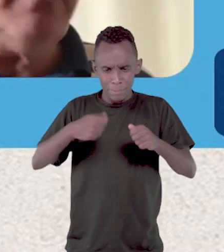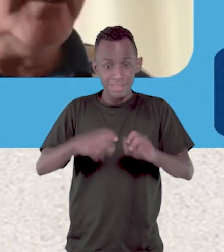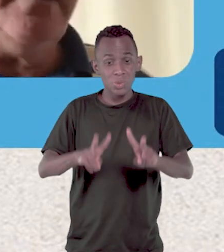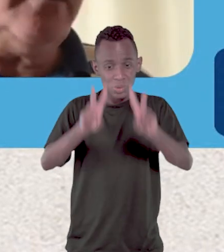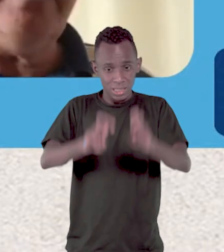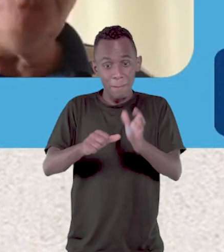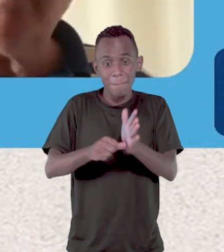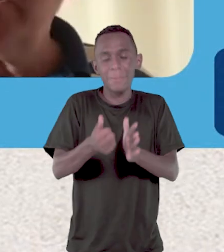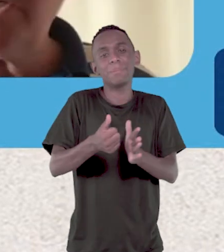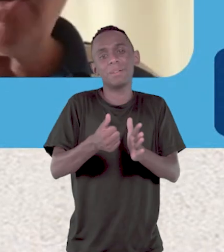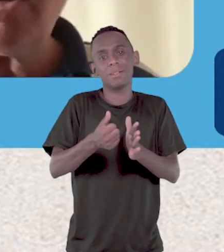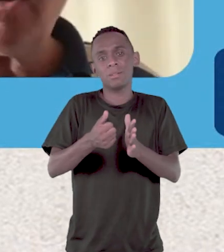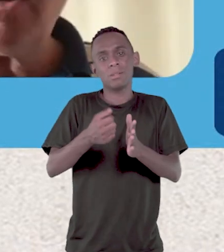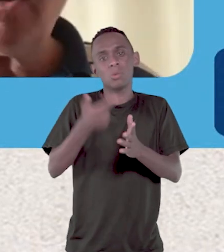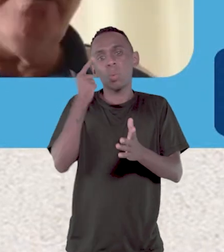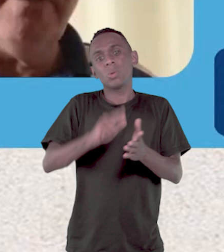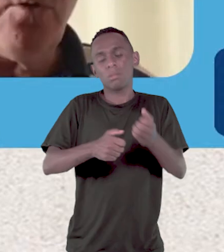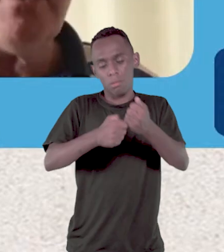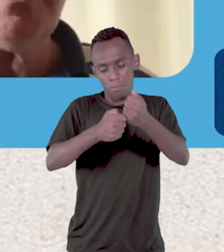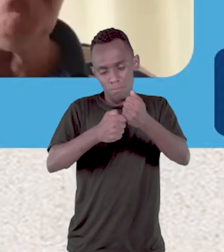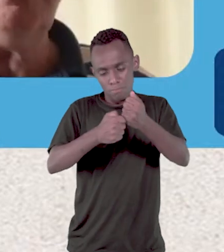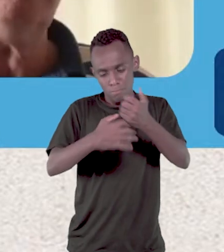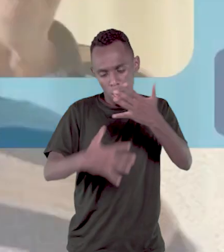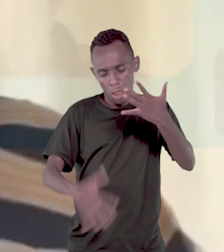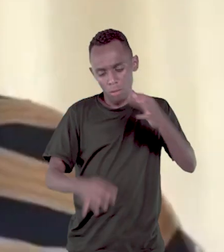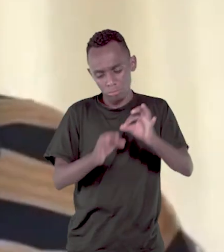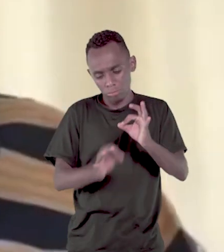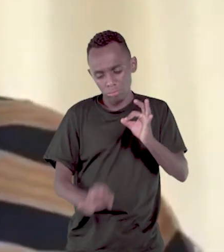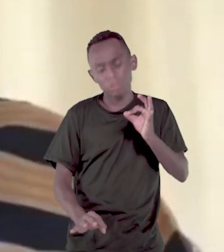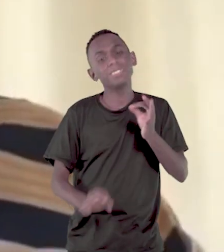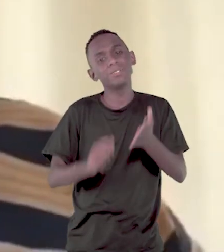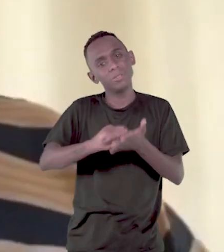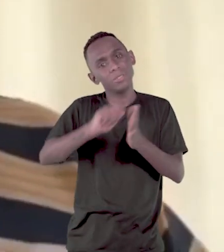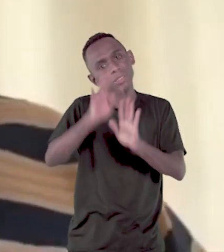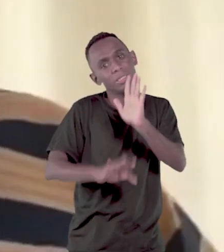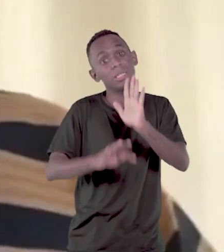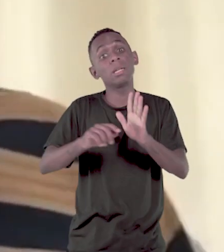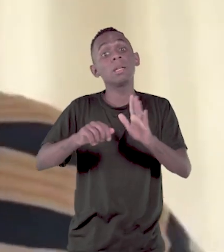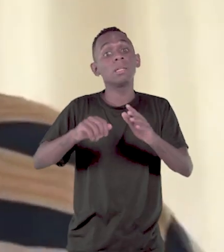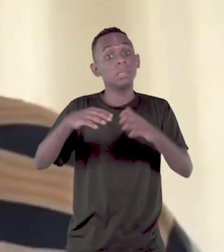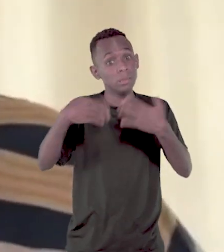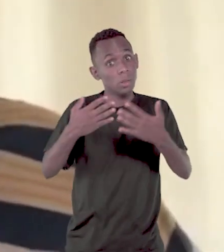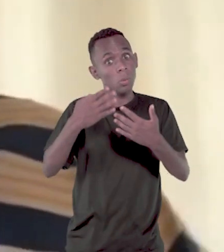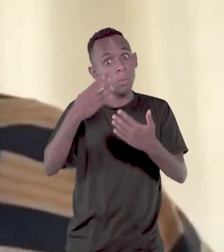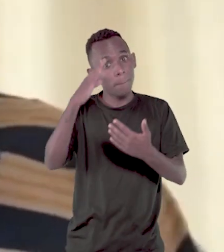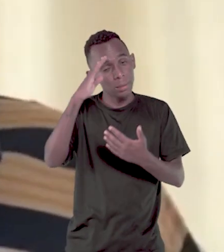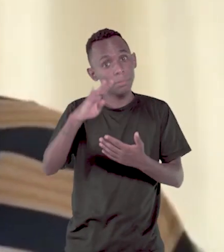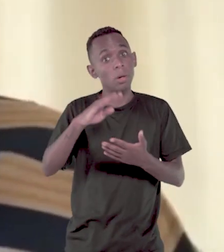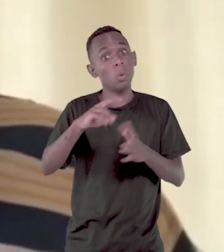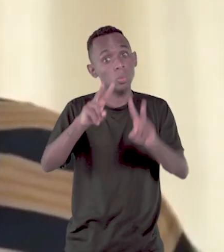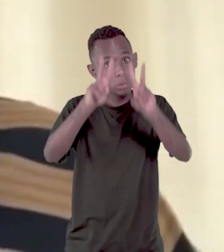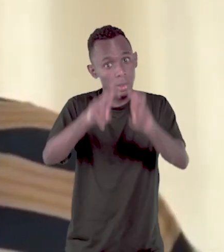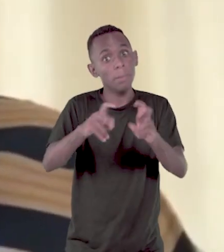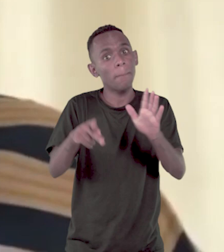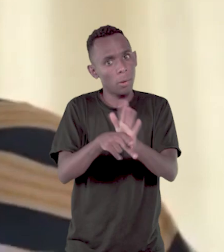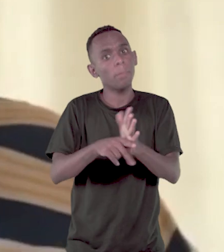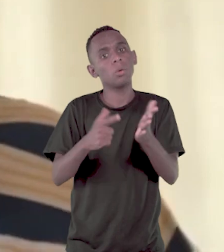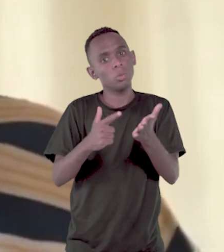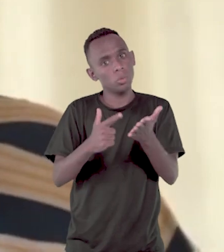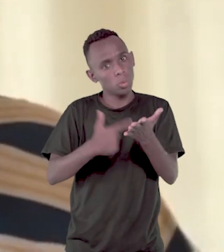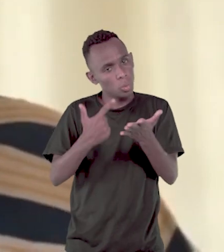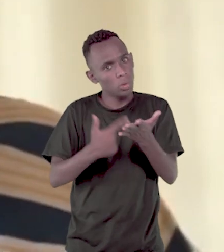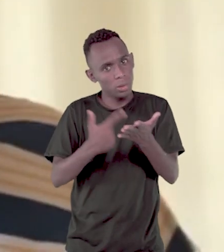tiver um título. Então, geralmente não. E com certeza, esse título é o título do livro, e não é um título provisório,